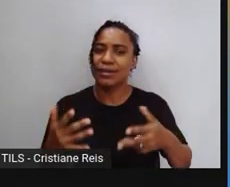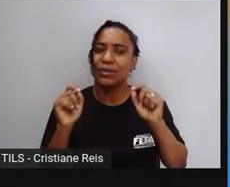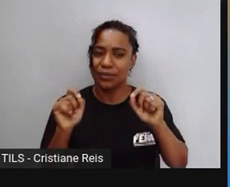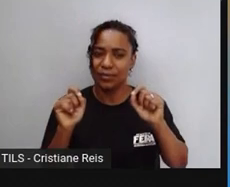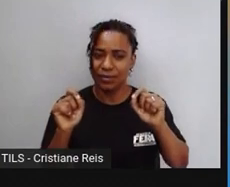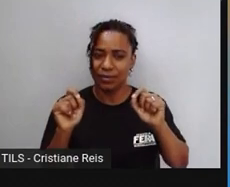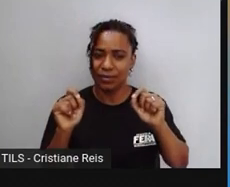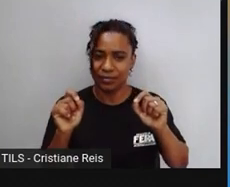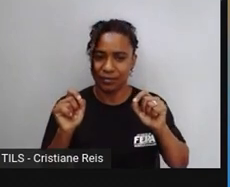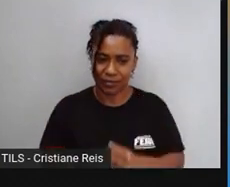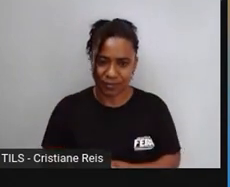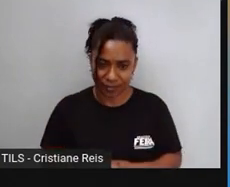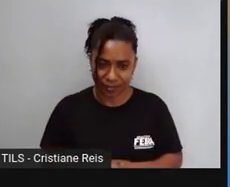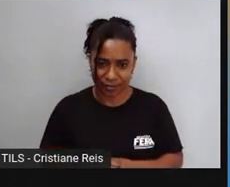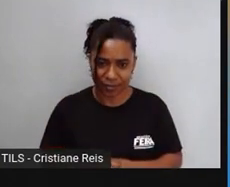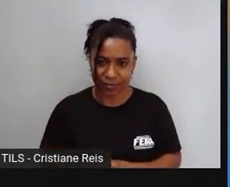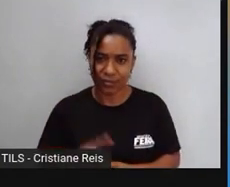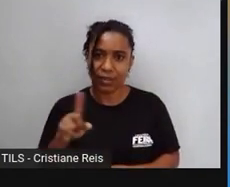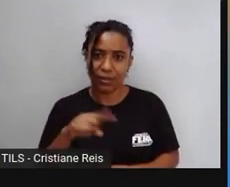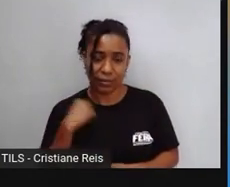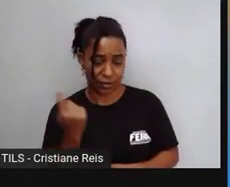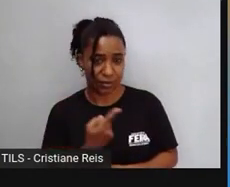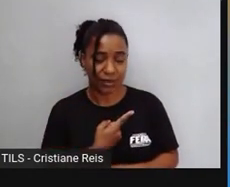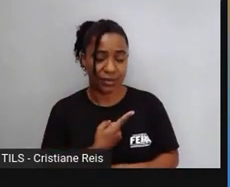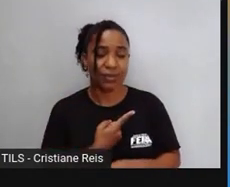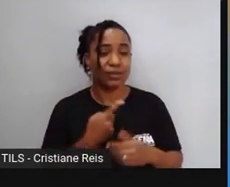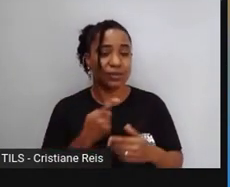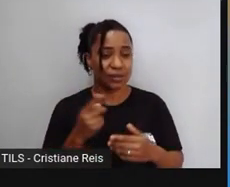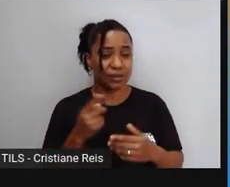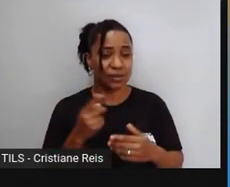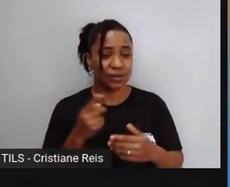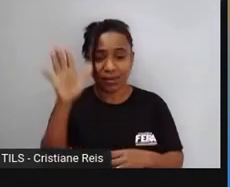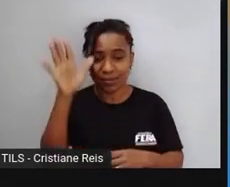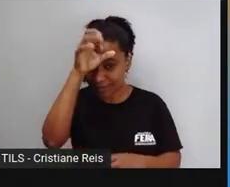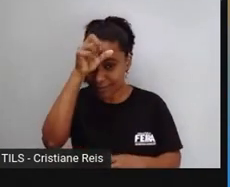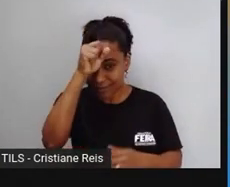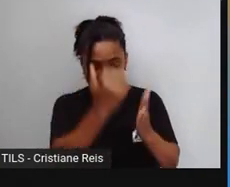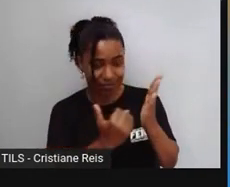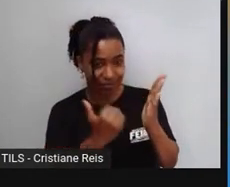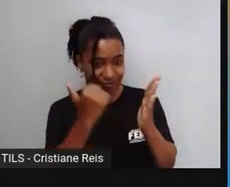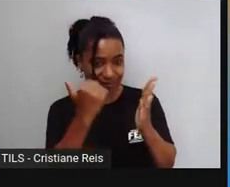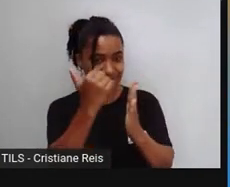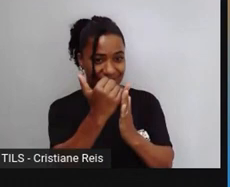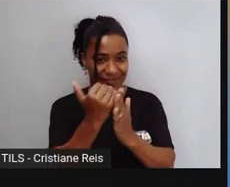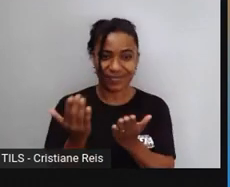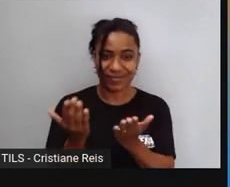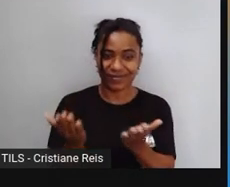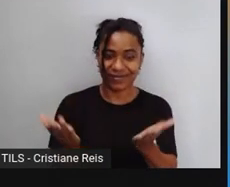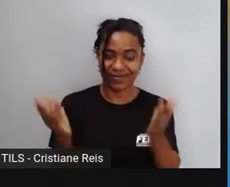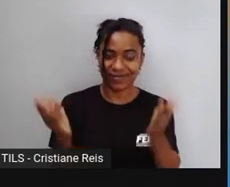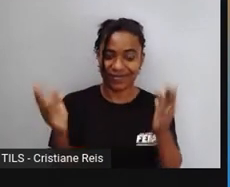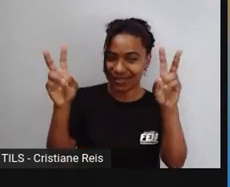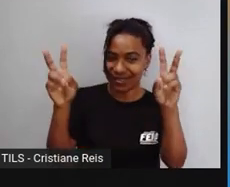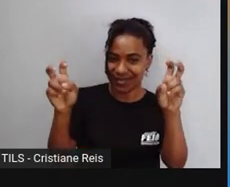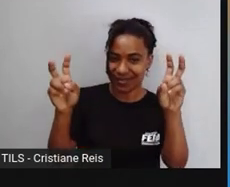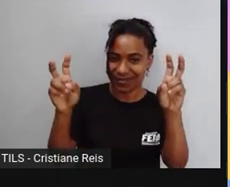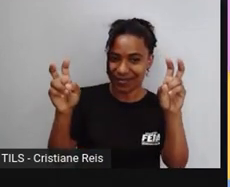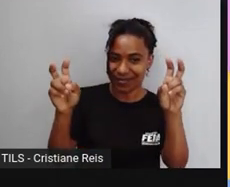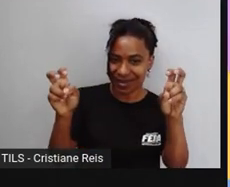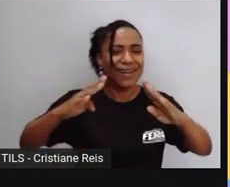House. Vamos ampliar os nossos conhecimentos a respeito do tema Partes da Casa,